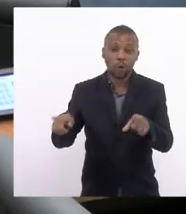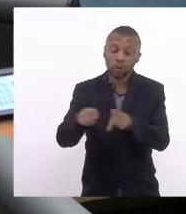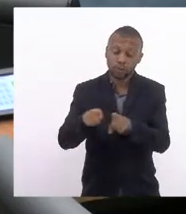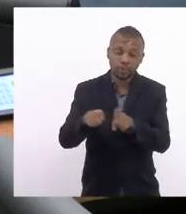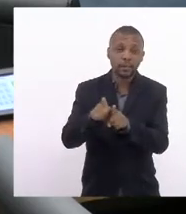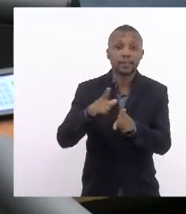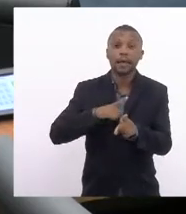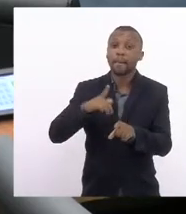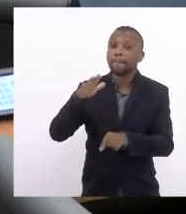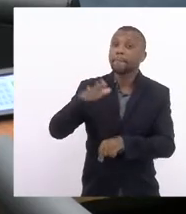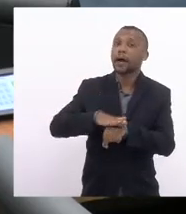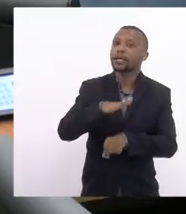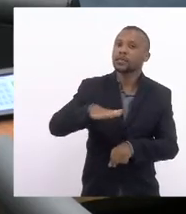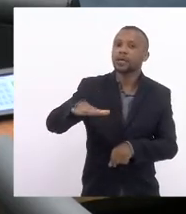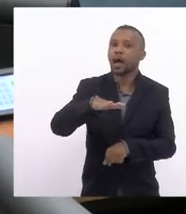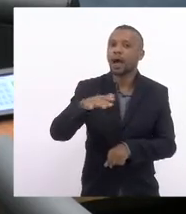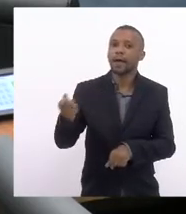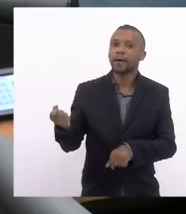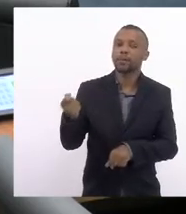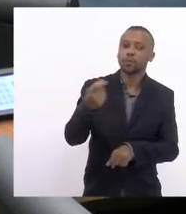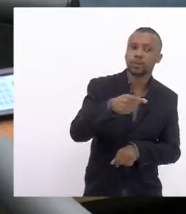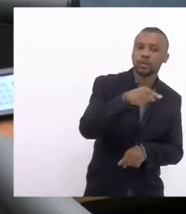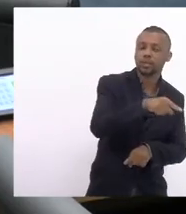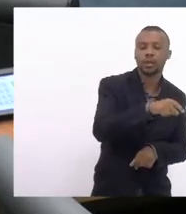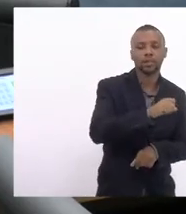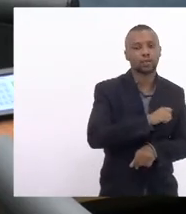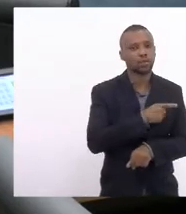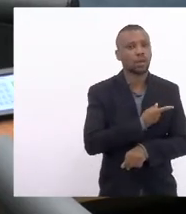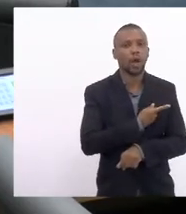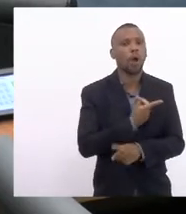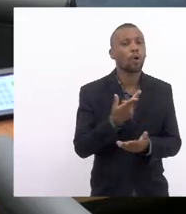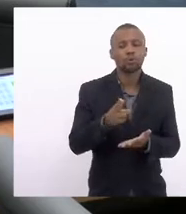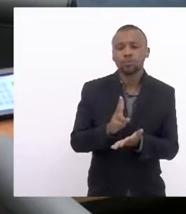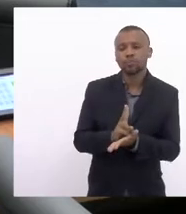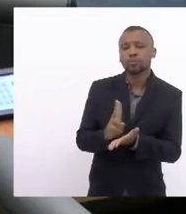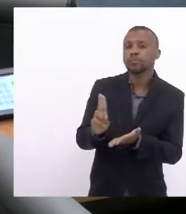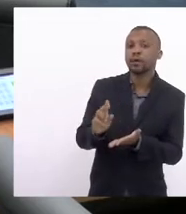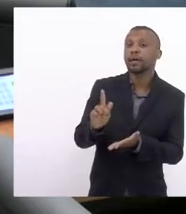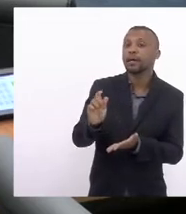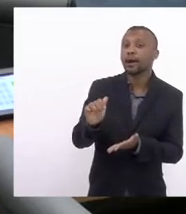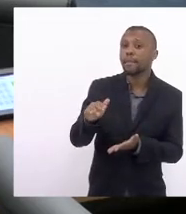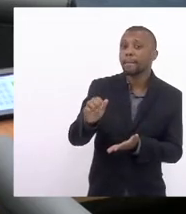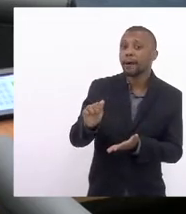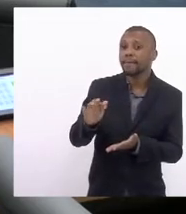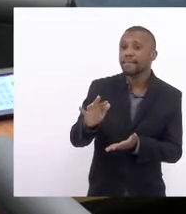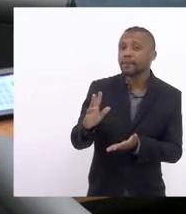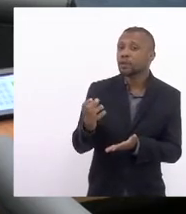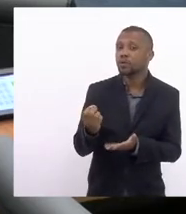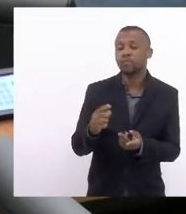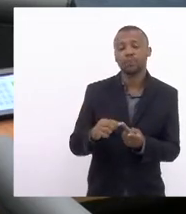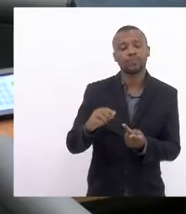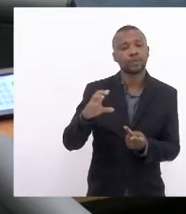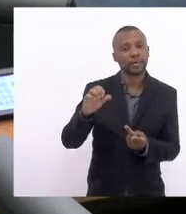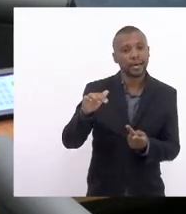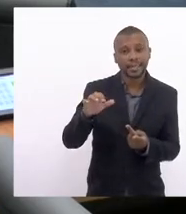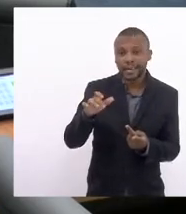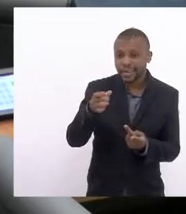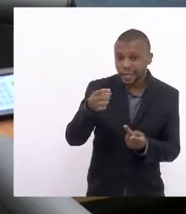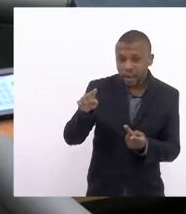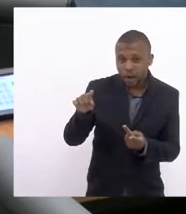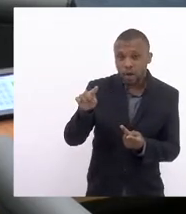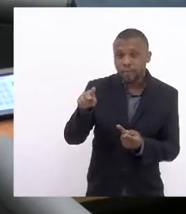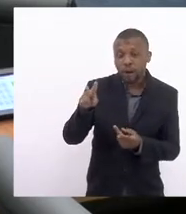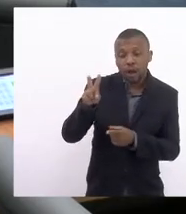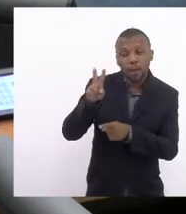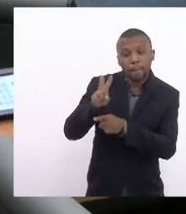do município de São Gonçalo, o que temos hoje na extinta Universidade de Gama Filho, o que temos hoje no Canecão, onde foi objeto de uma